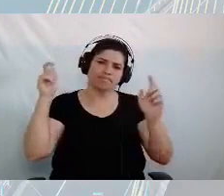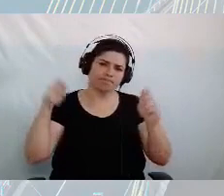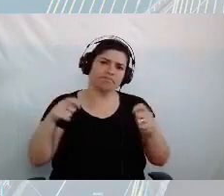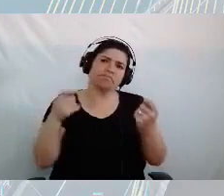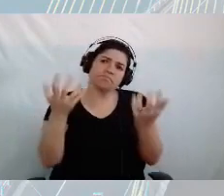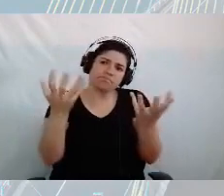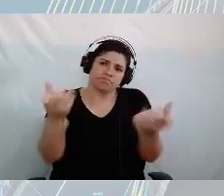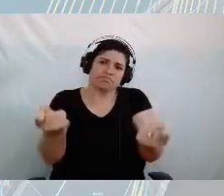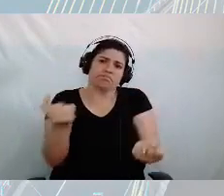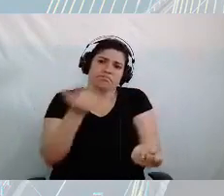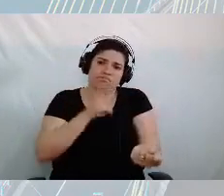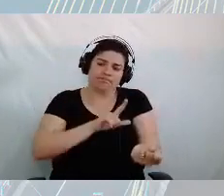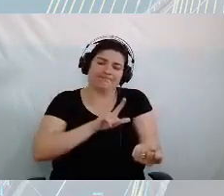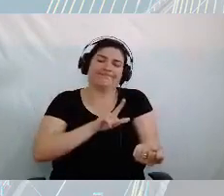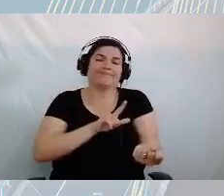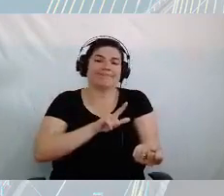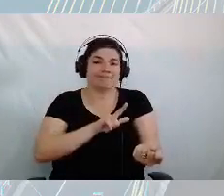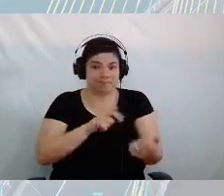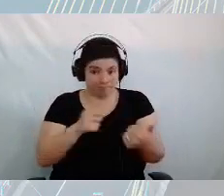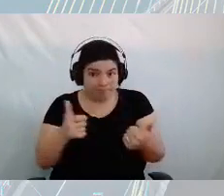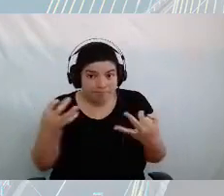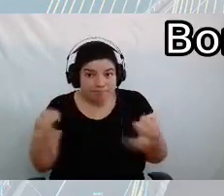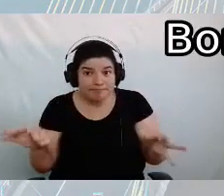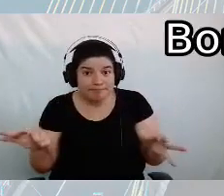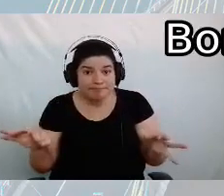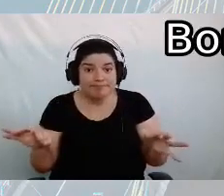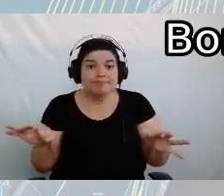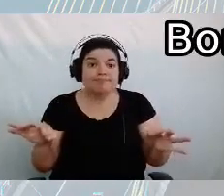aceitar. Estava, Jô?